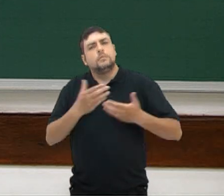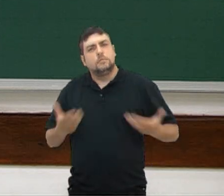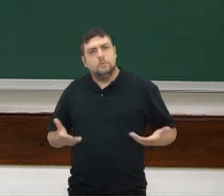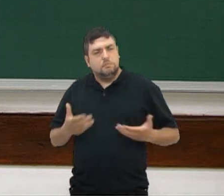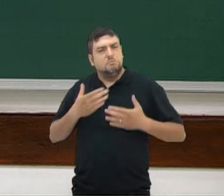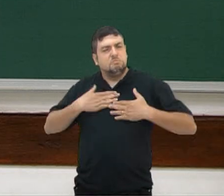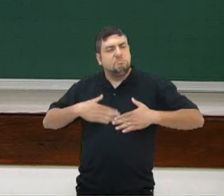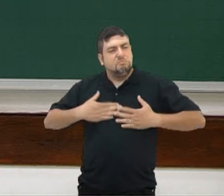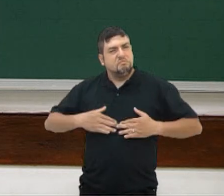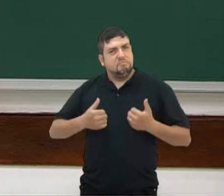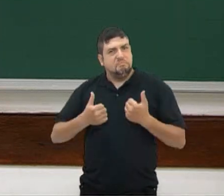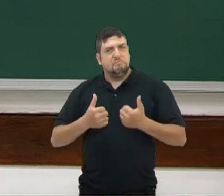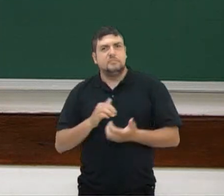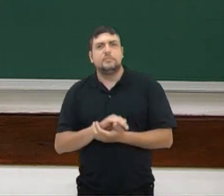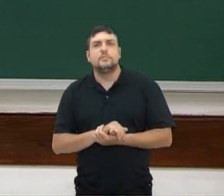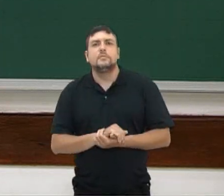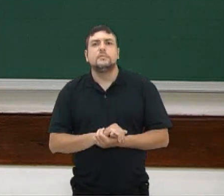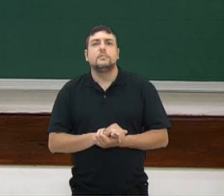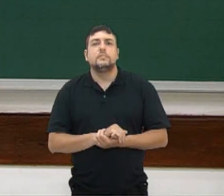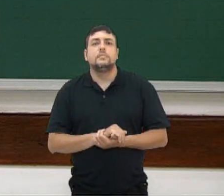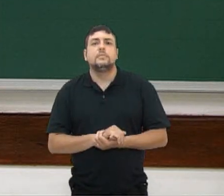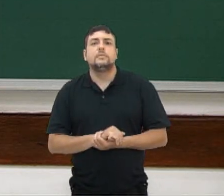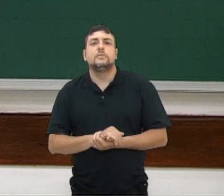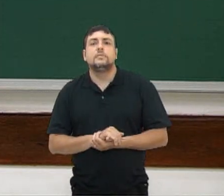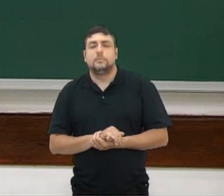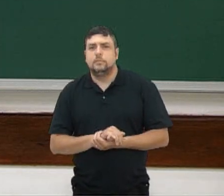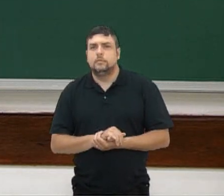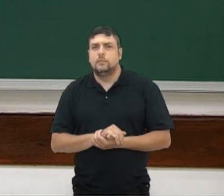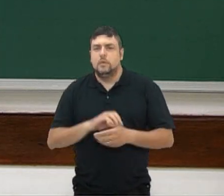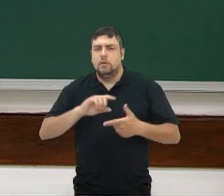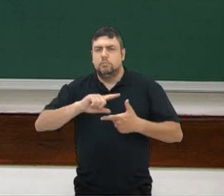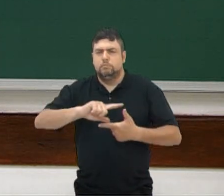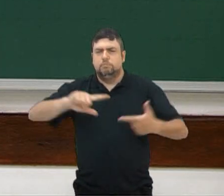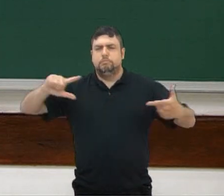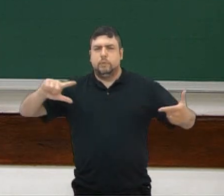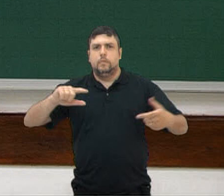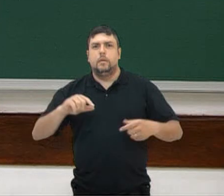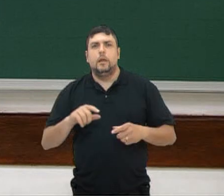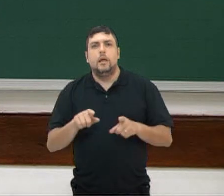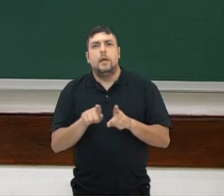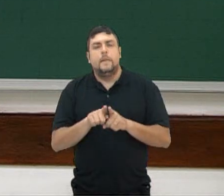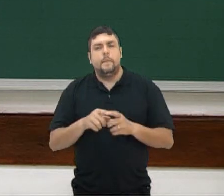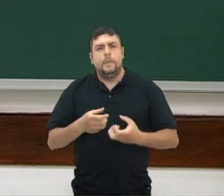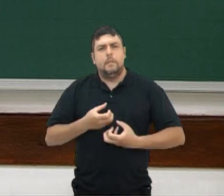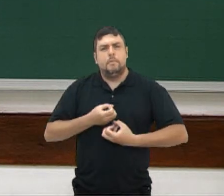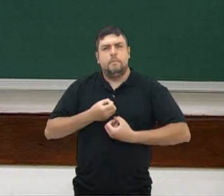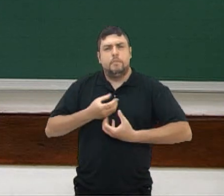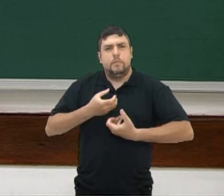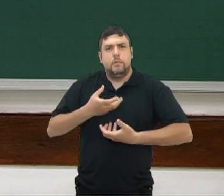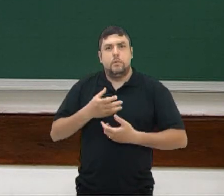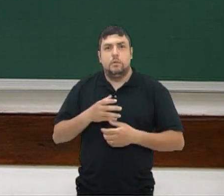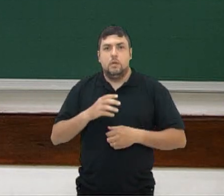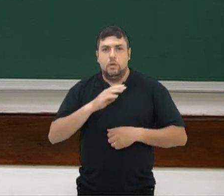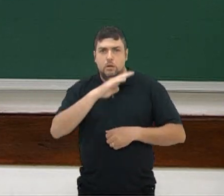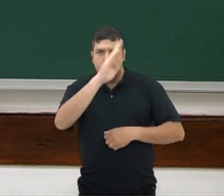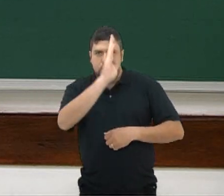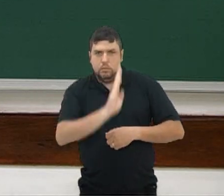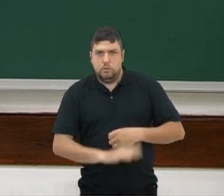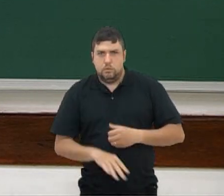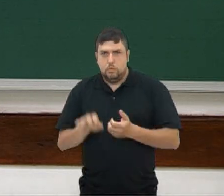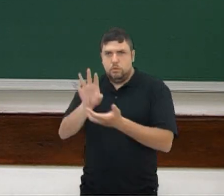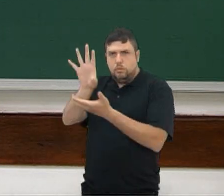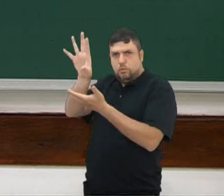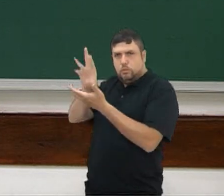Então, tranquilo? Bom, uma das características do modernismo, vamos dizer assim, na poesia, que eles pegaram, nós vamos comentar mais daqui a